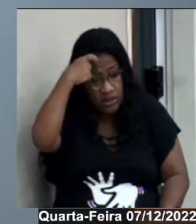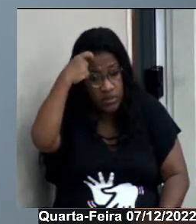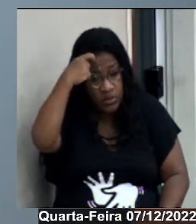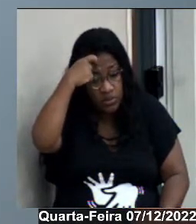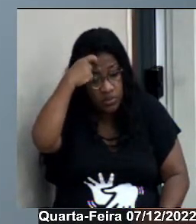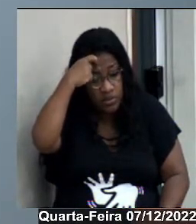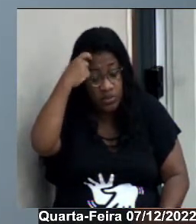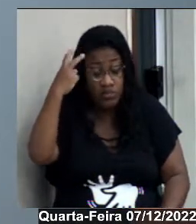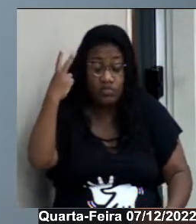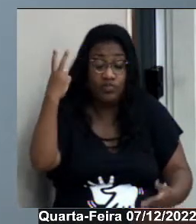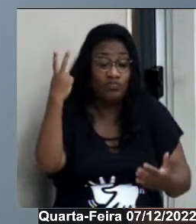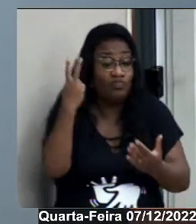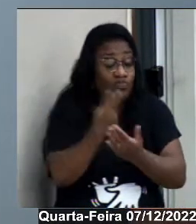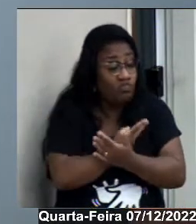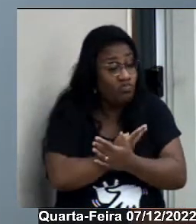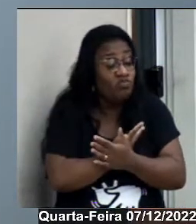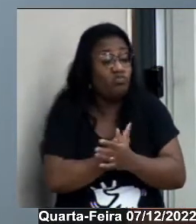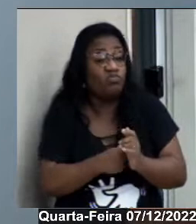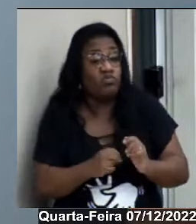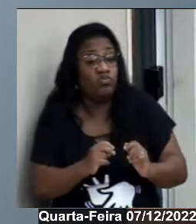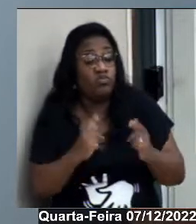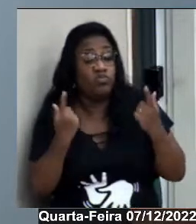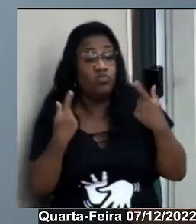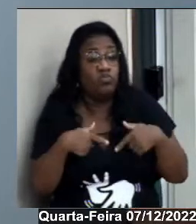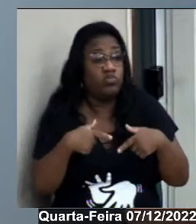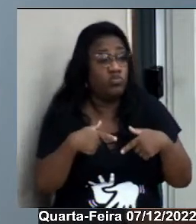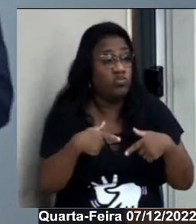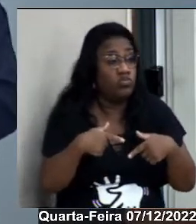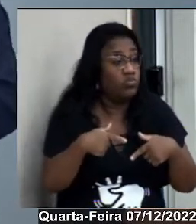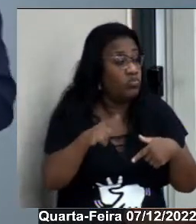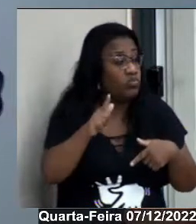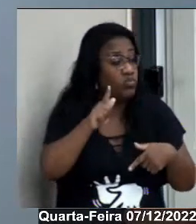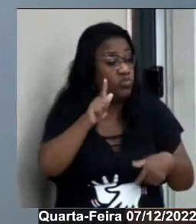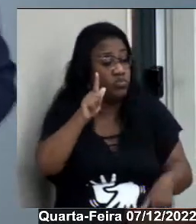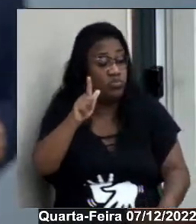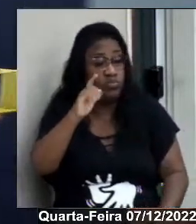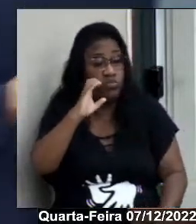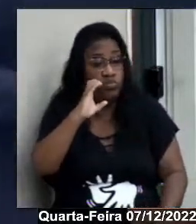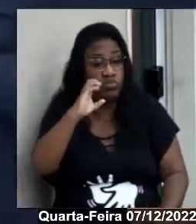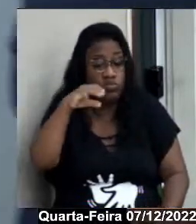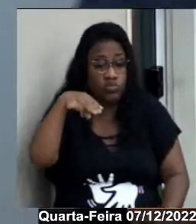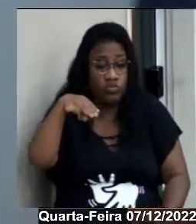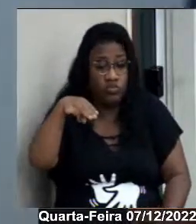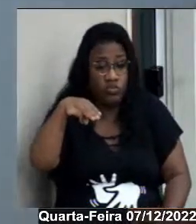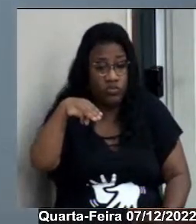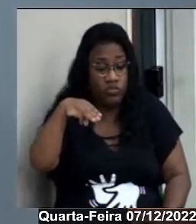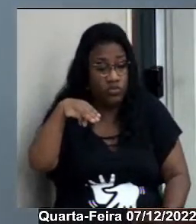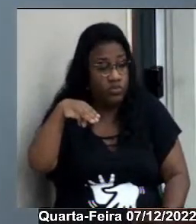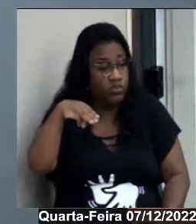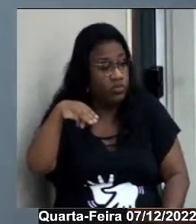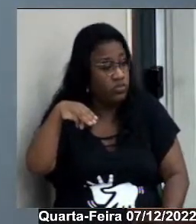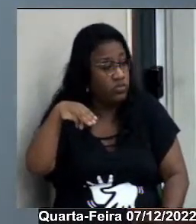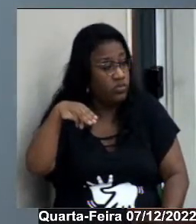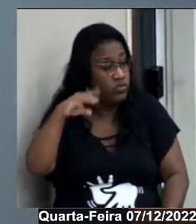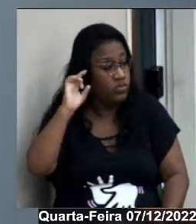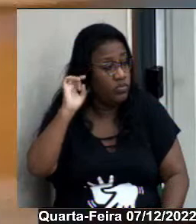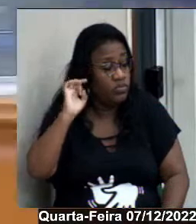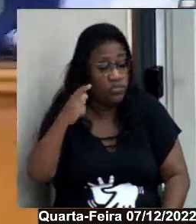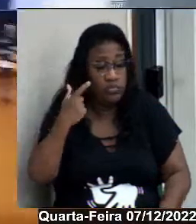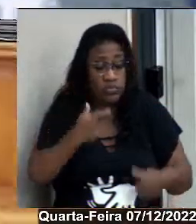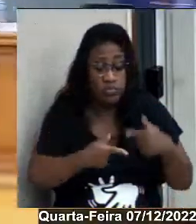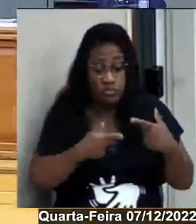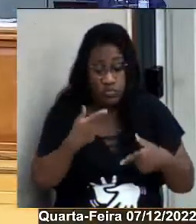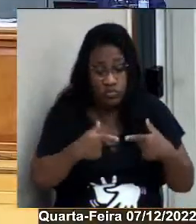aqui, na minha visão, é um crime contra a guarda da nossa cidade. É só dessa forma para a esquerda poder olhar e defender a